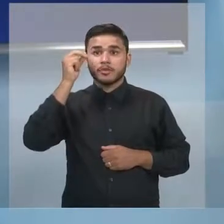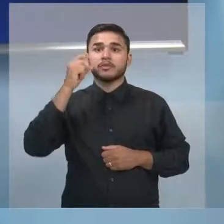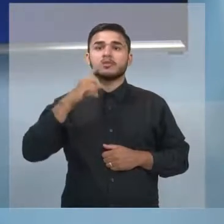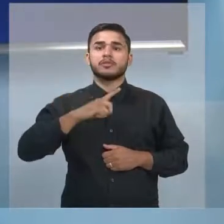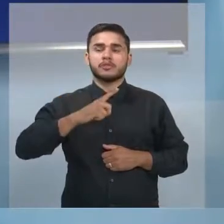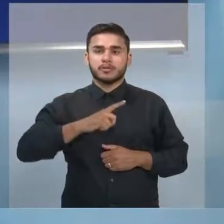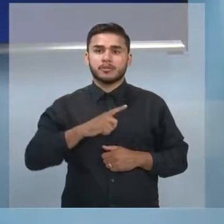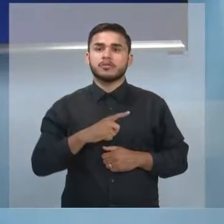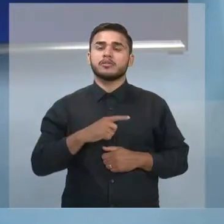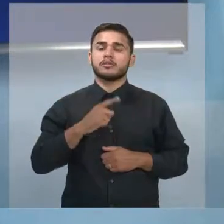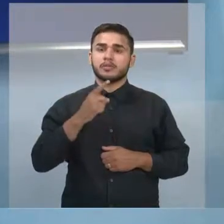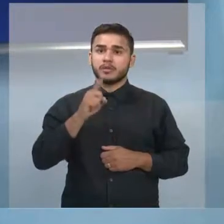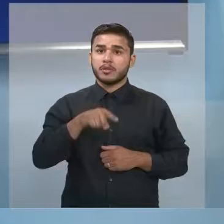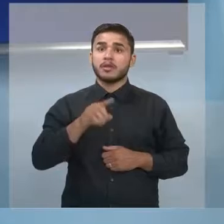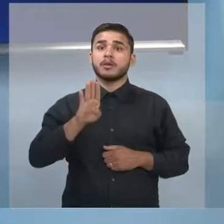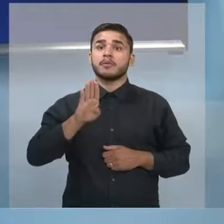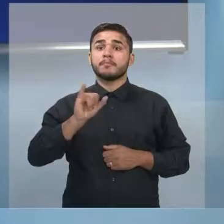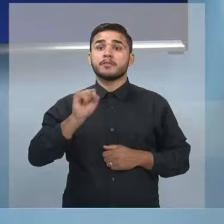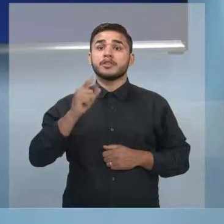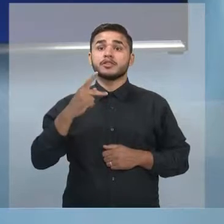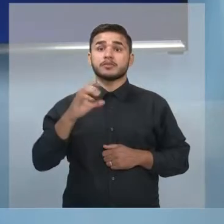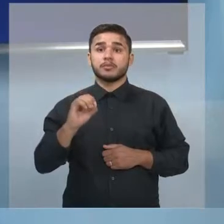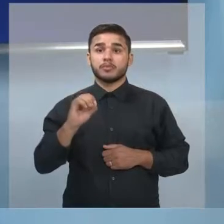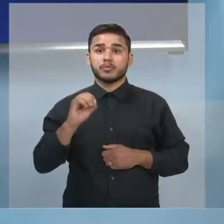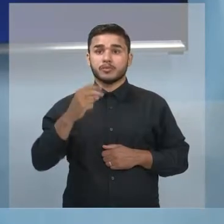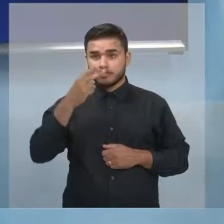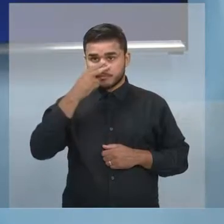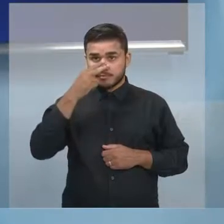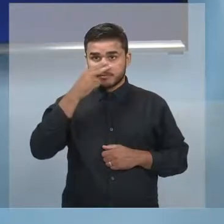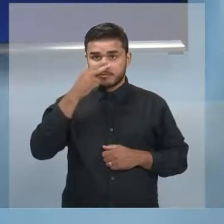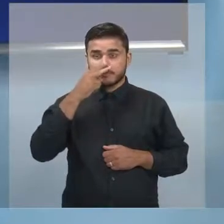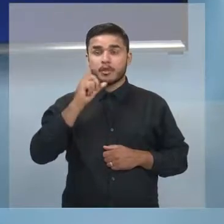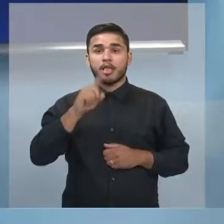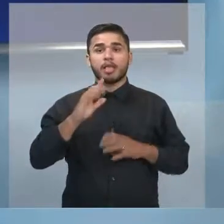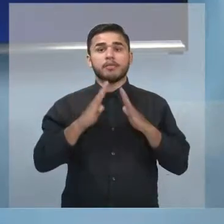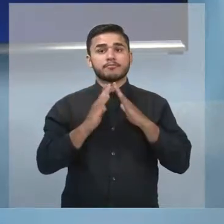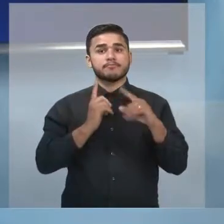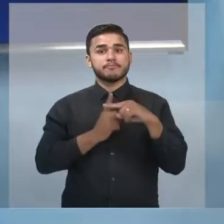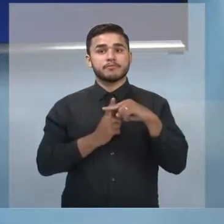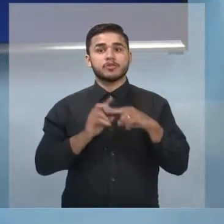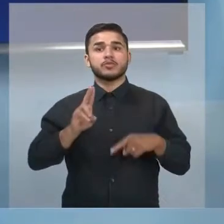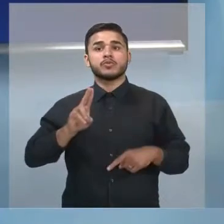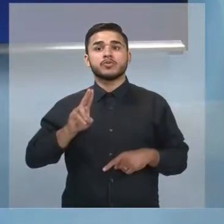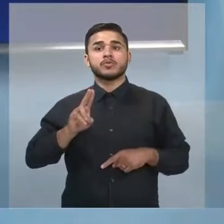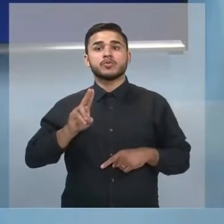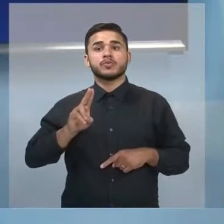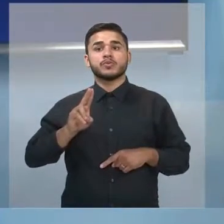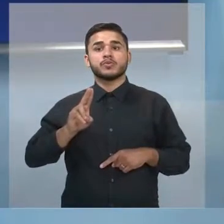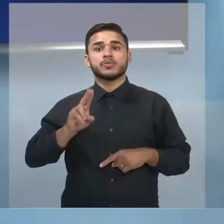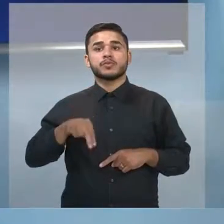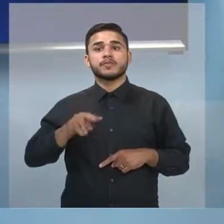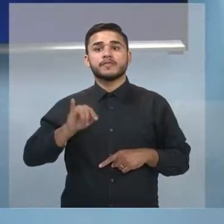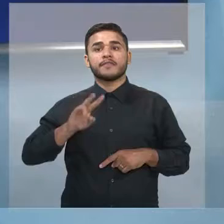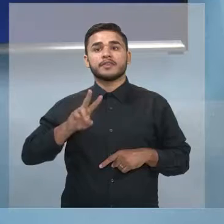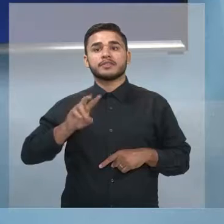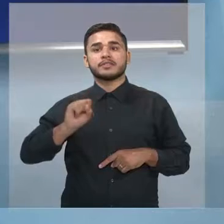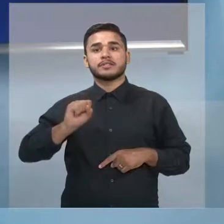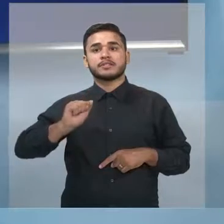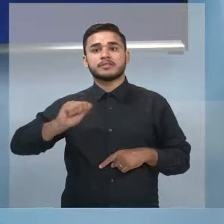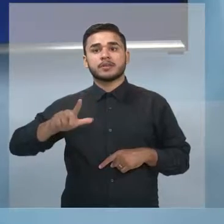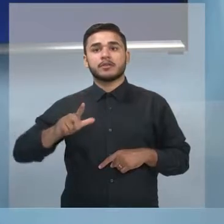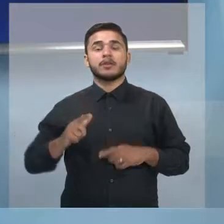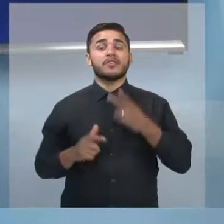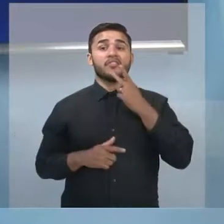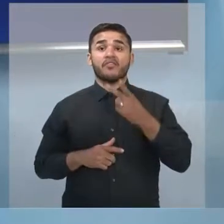é um bispo da Igreja Universal, determinou que a sua guarda municipal fosse lá e retirasse o material